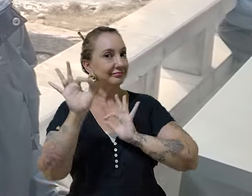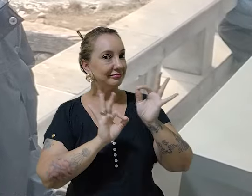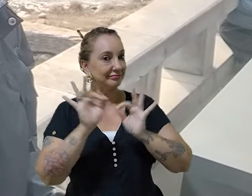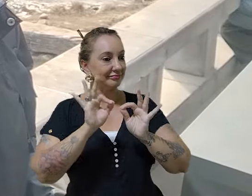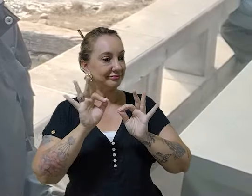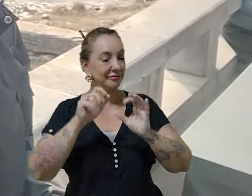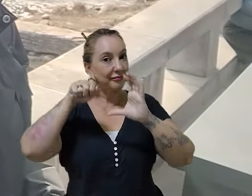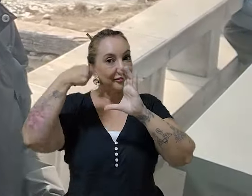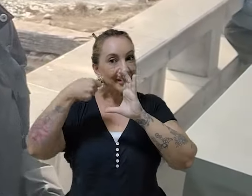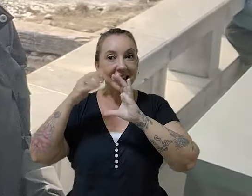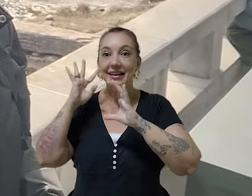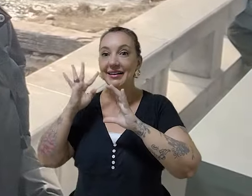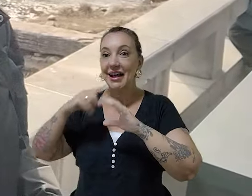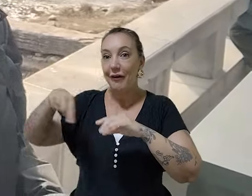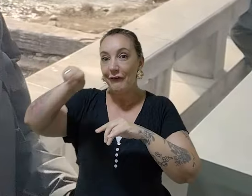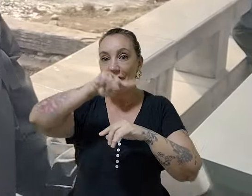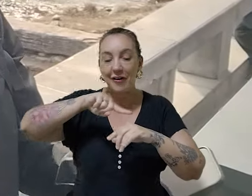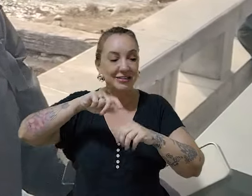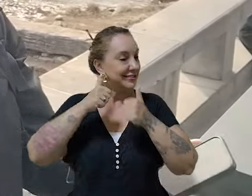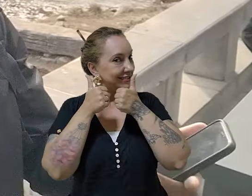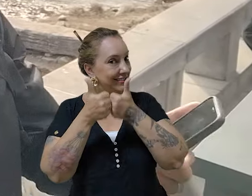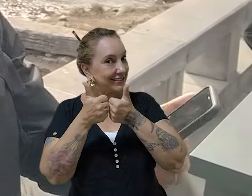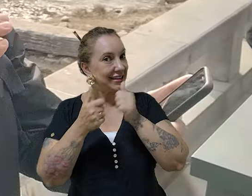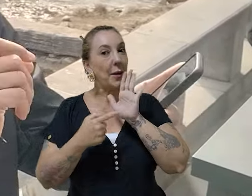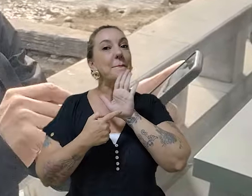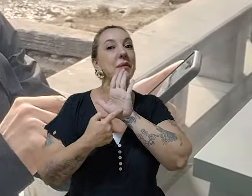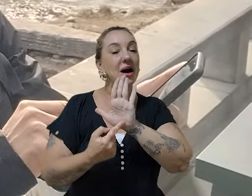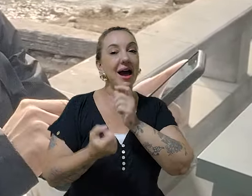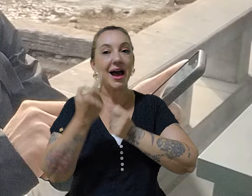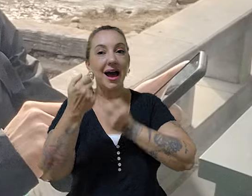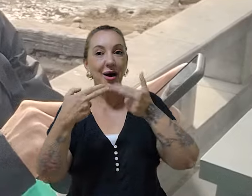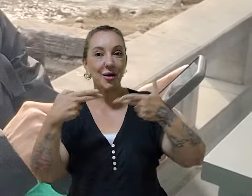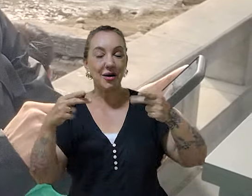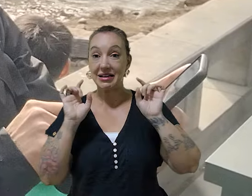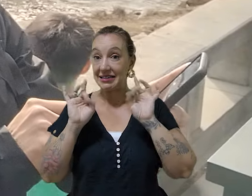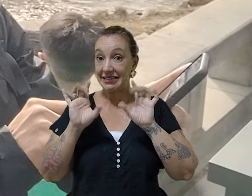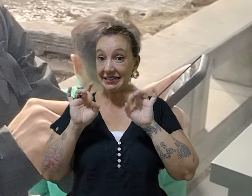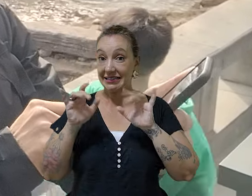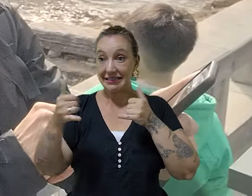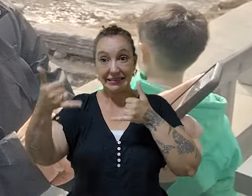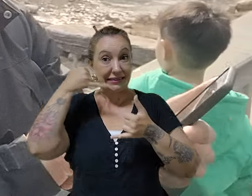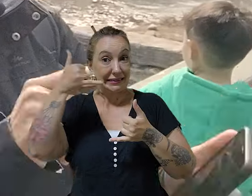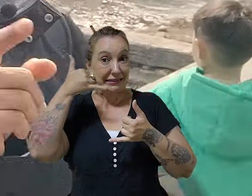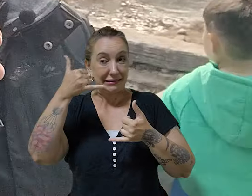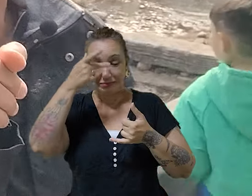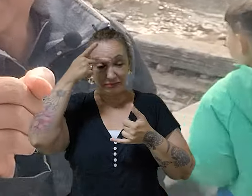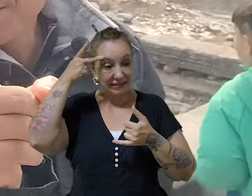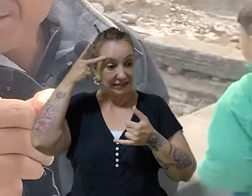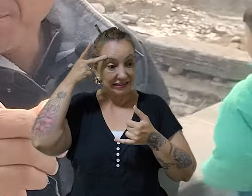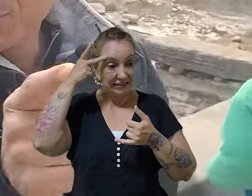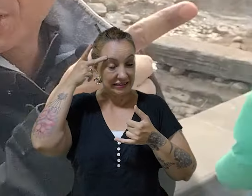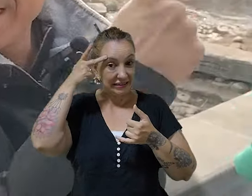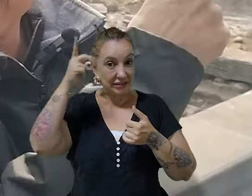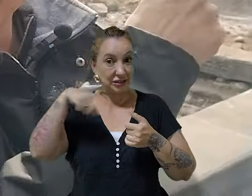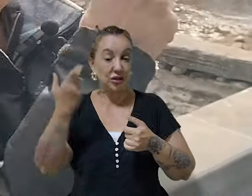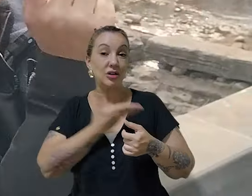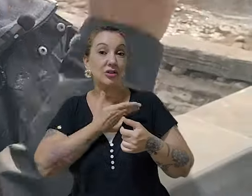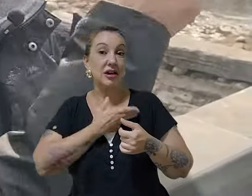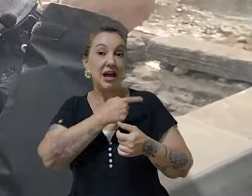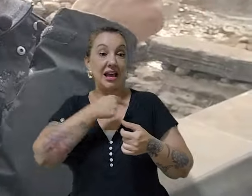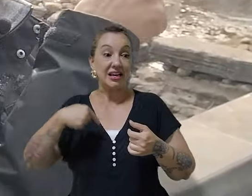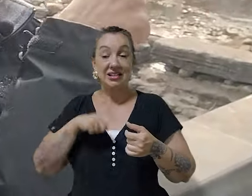a gente vai fazer um vídeo bacana para vocês, tá? Mostrando algumas coisas especiais e tem alguém me ligando aqui. Nossos amigos chineses